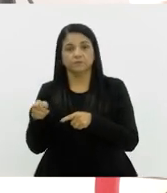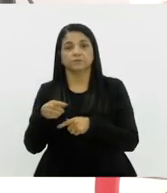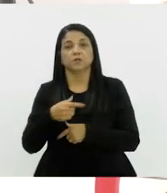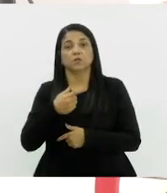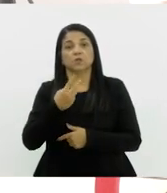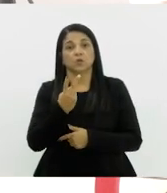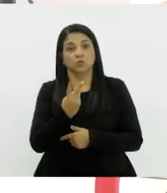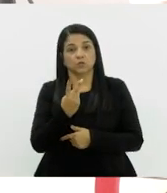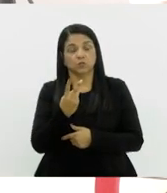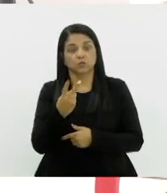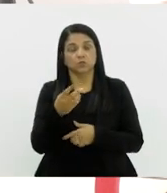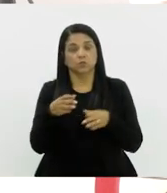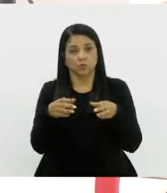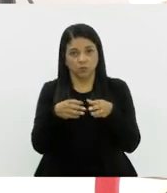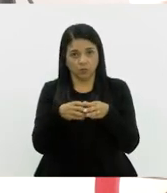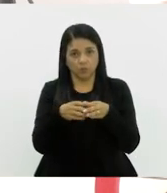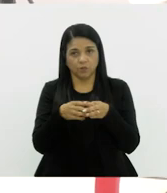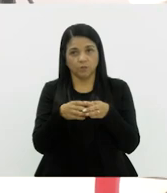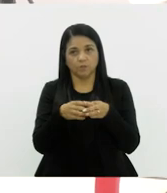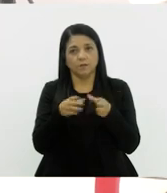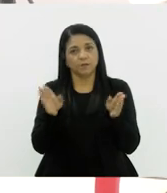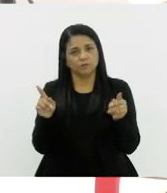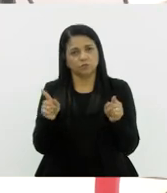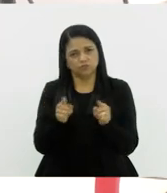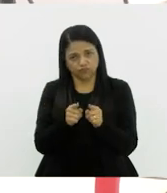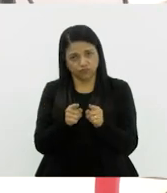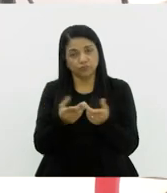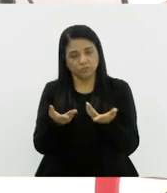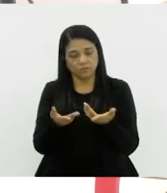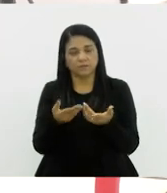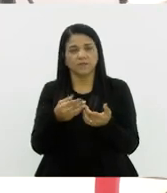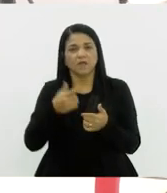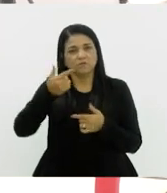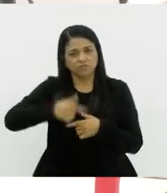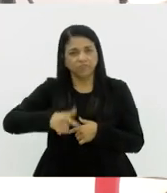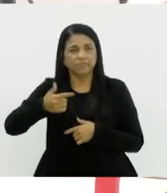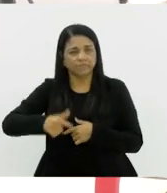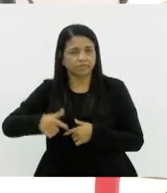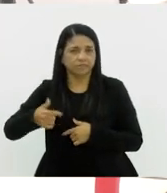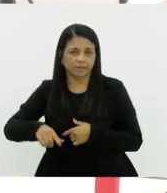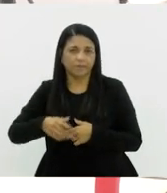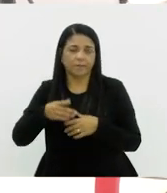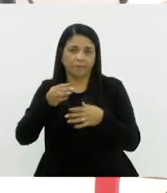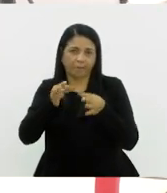mais curto, para dar mais pessoas, para não ficar repetindo também o que já foi dito.